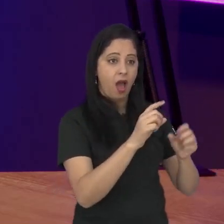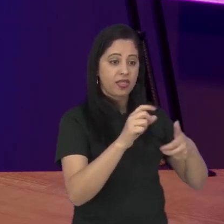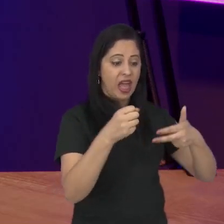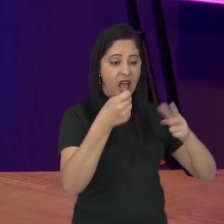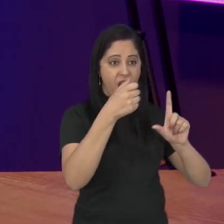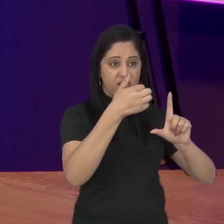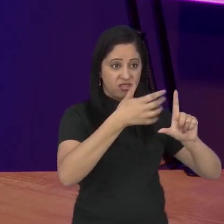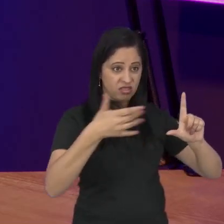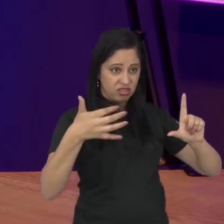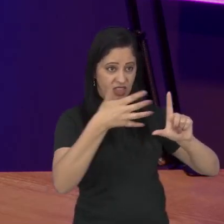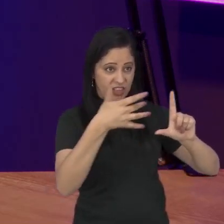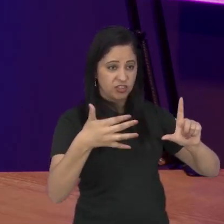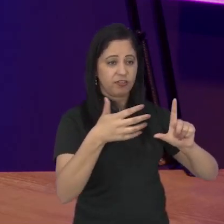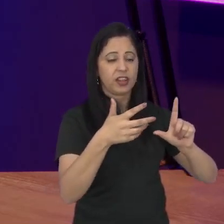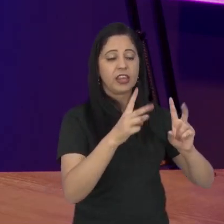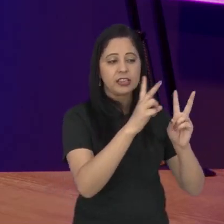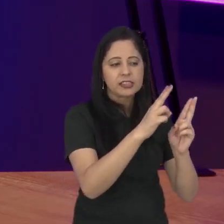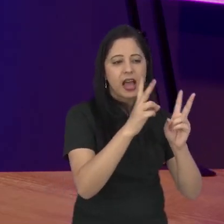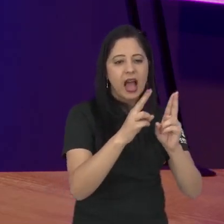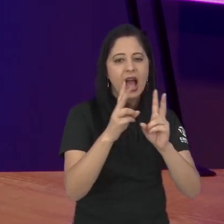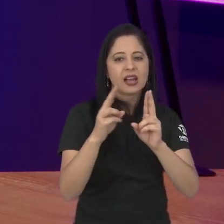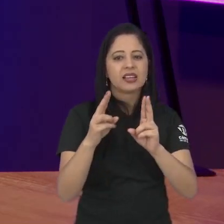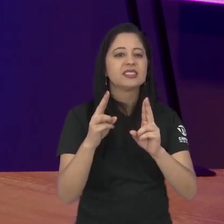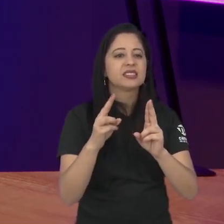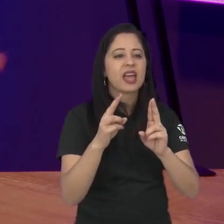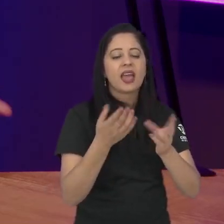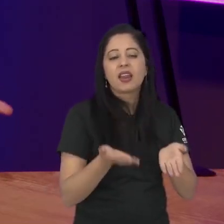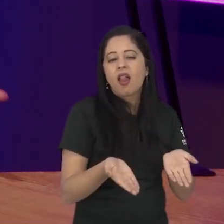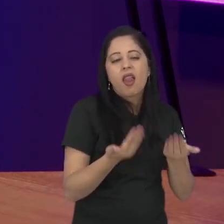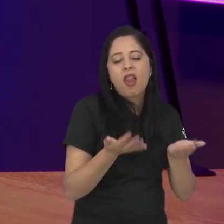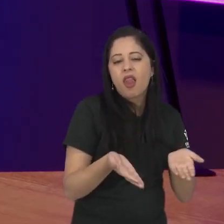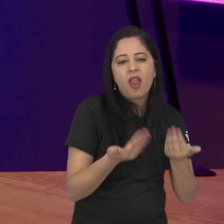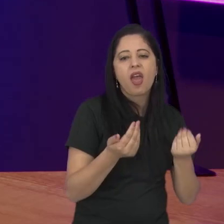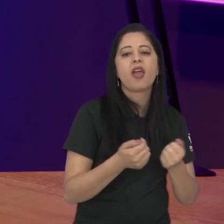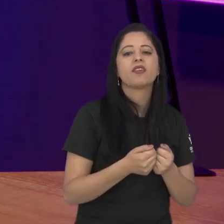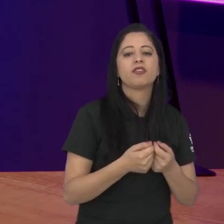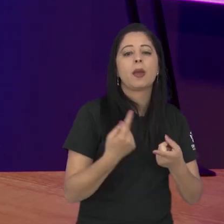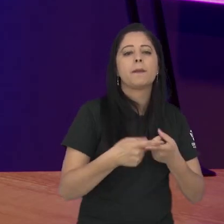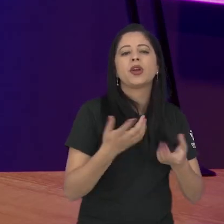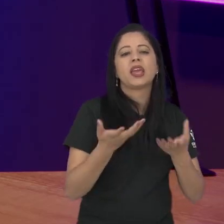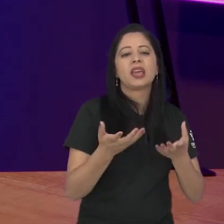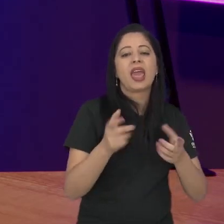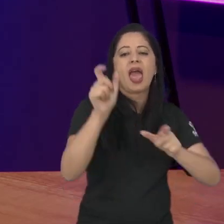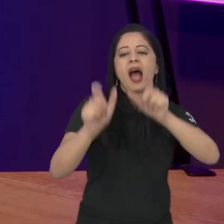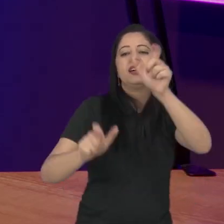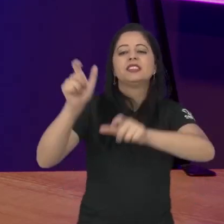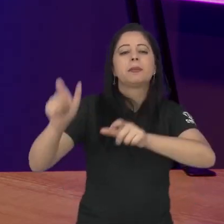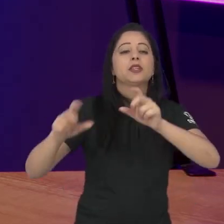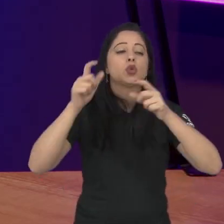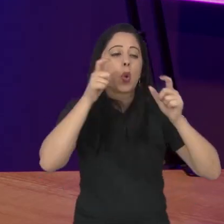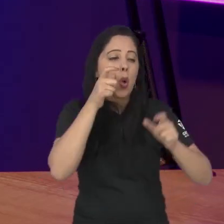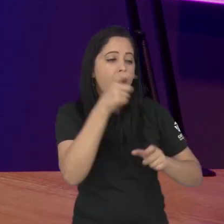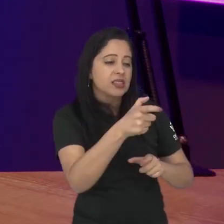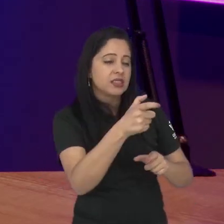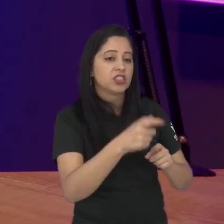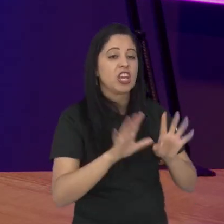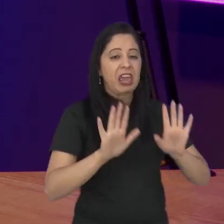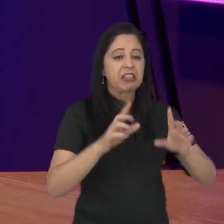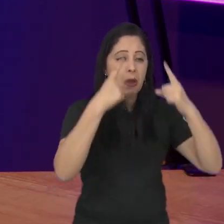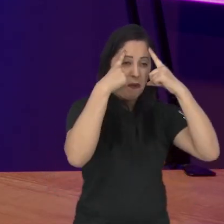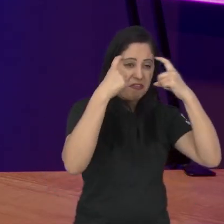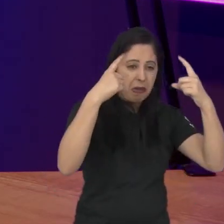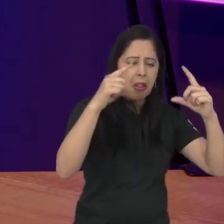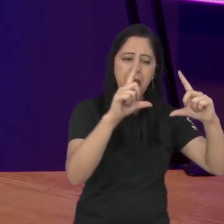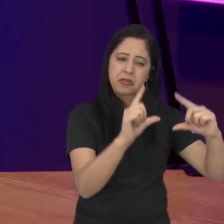na Netflix, eu acho que para eles deixarem assim para um público maior, um público mais amplo, acaba que ele ficou menos violento e mais